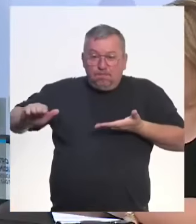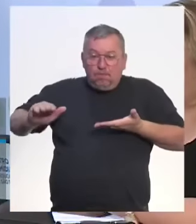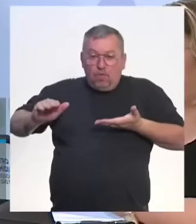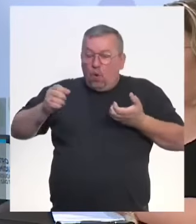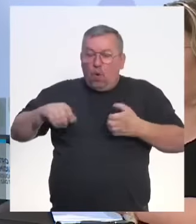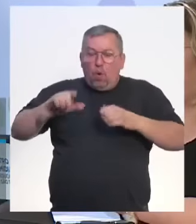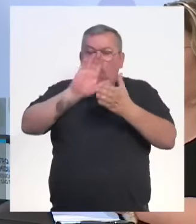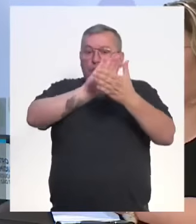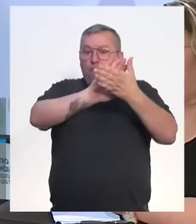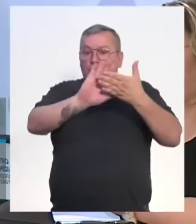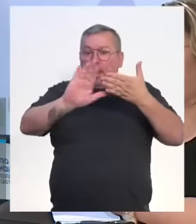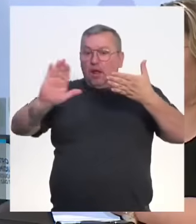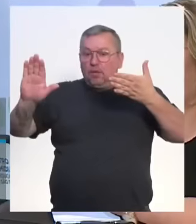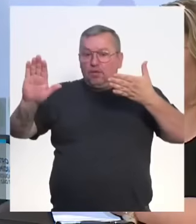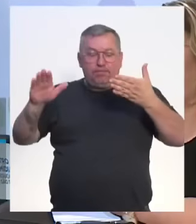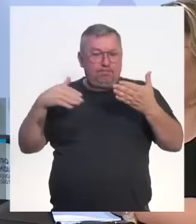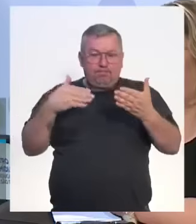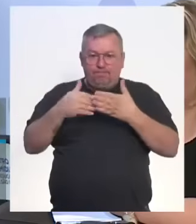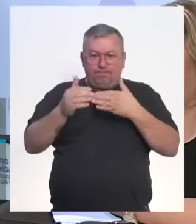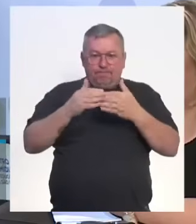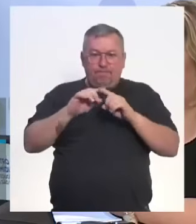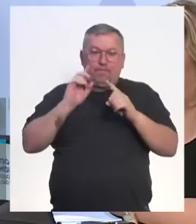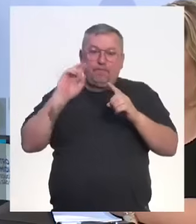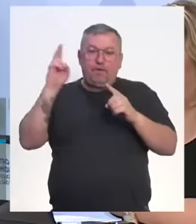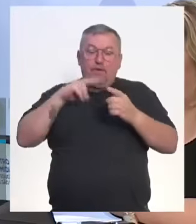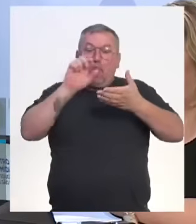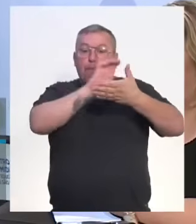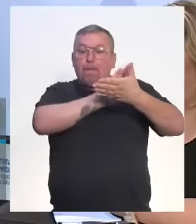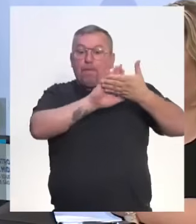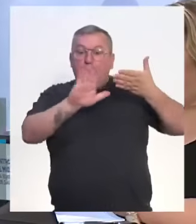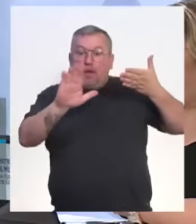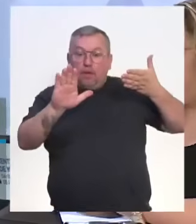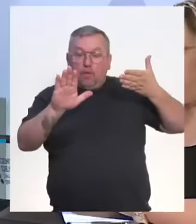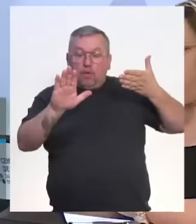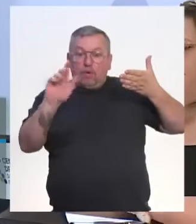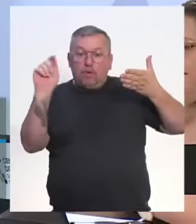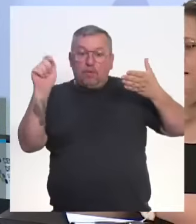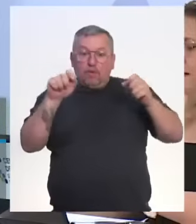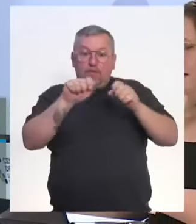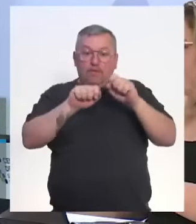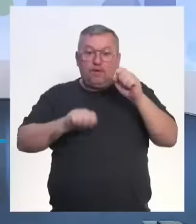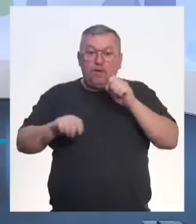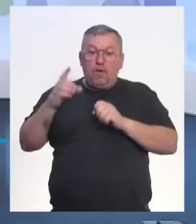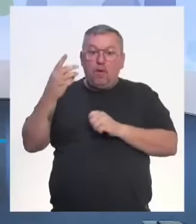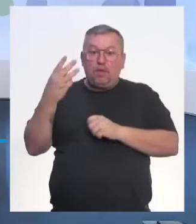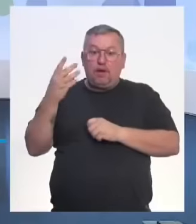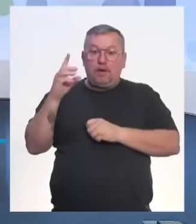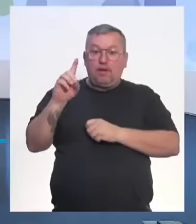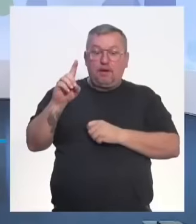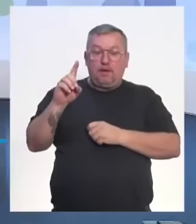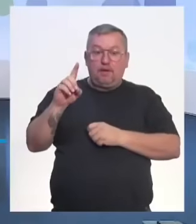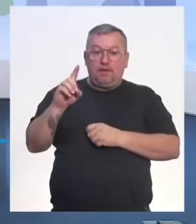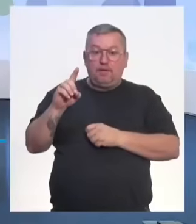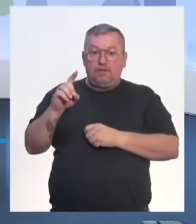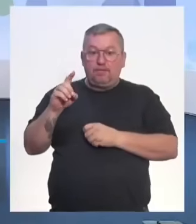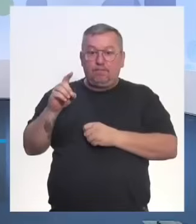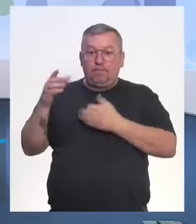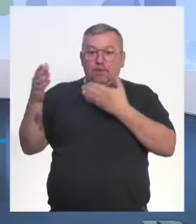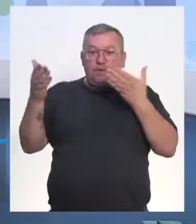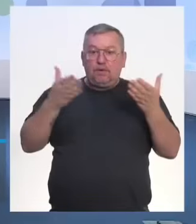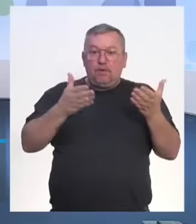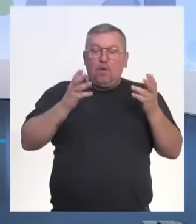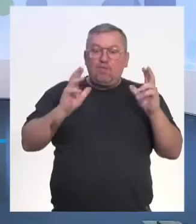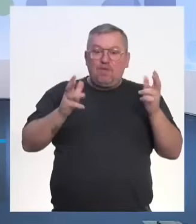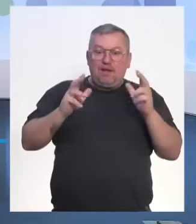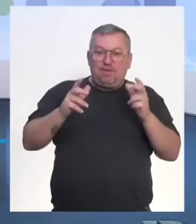uma forma aí de vocês identificarem. A partir do plano, então, eu posso ter uma figura tridimensional. Trouxe aqui um dado